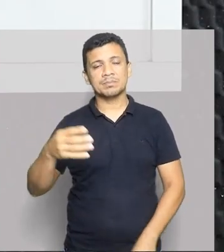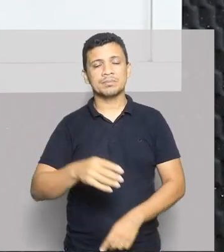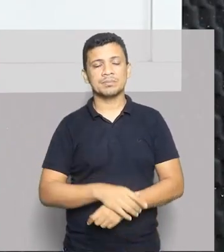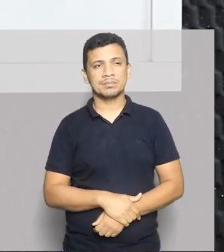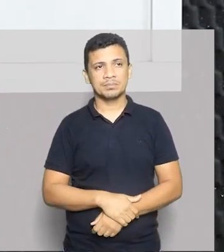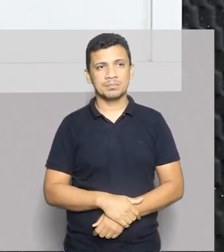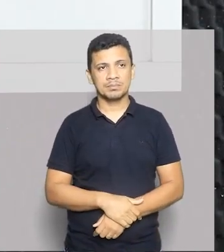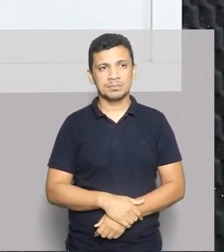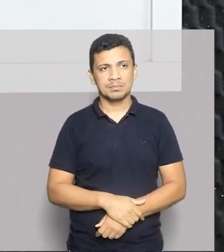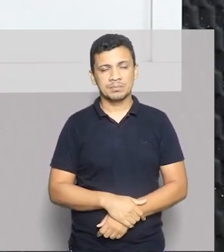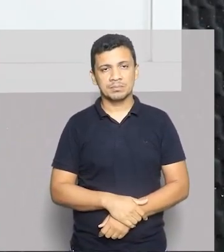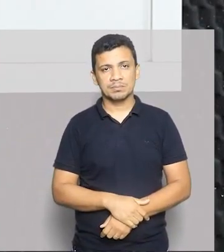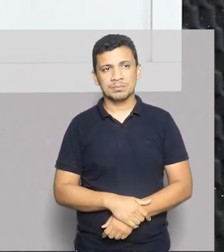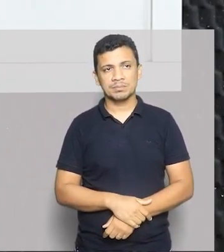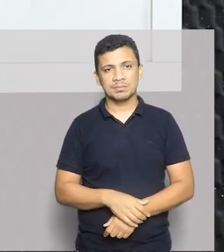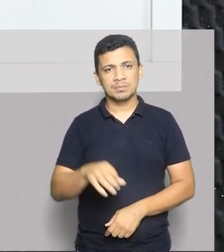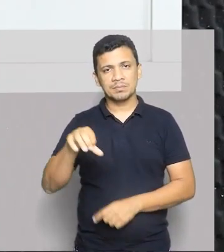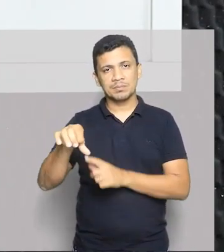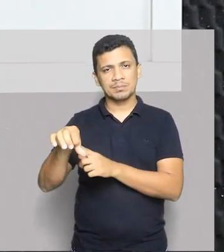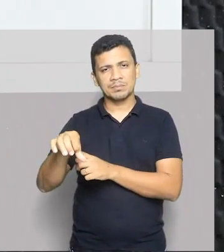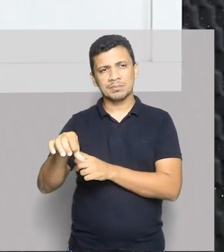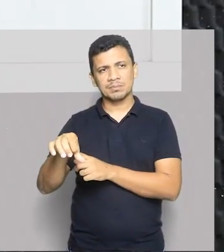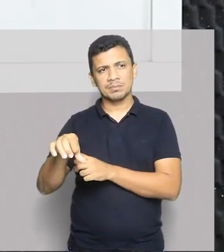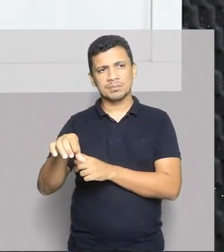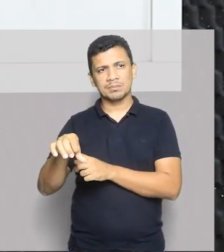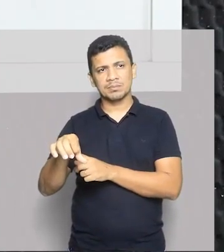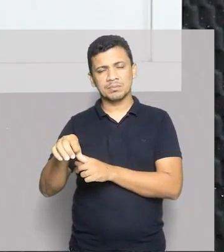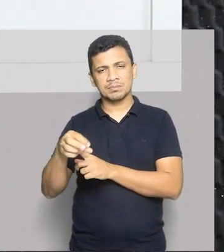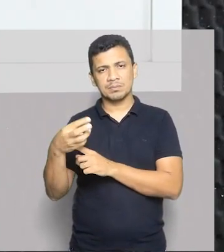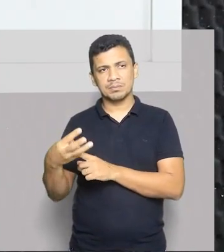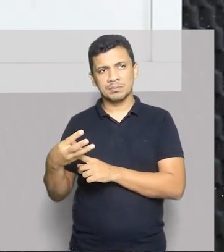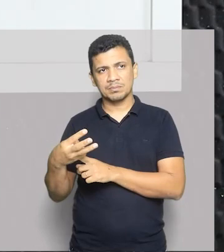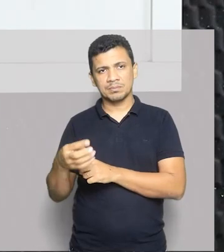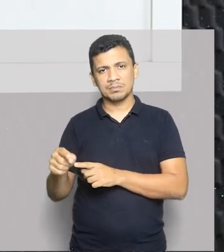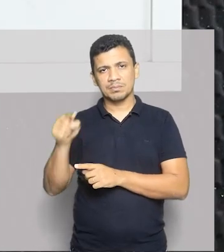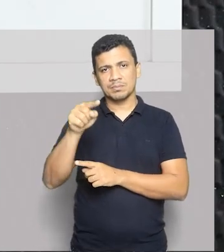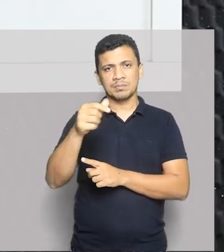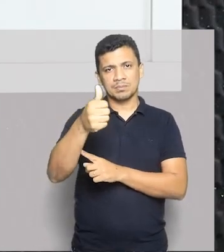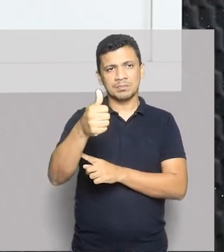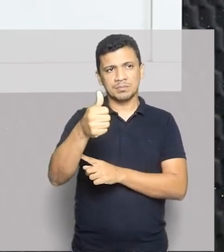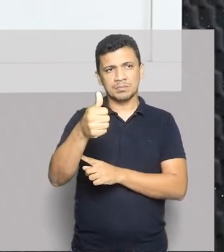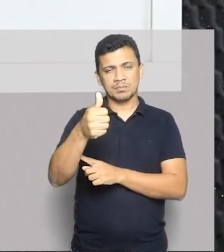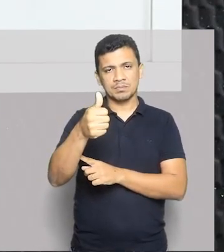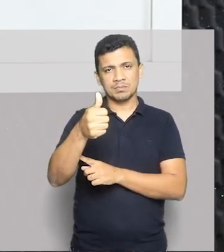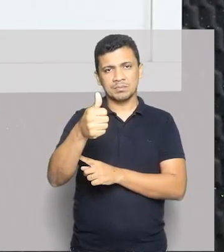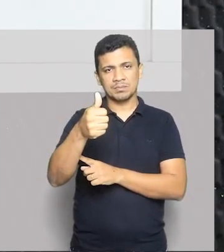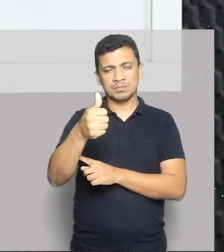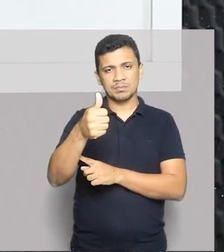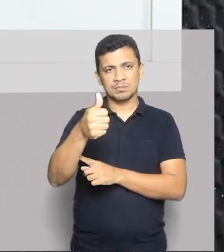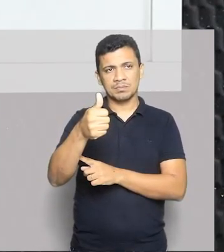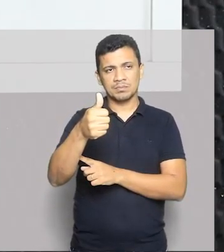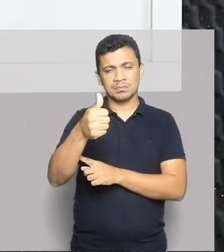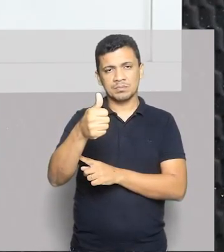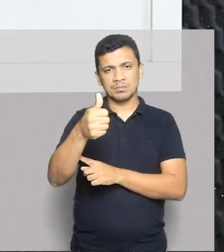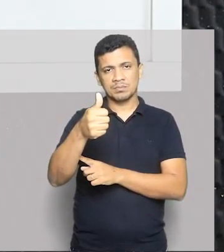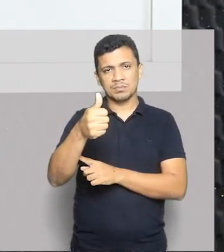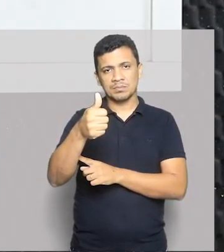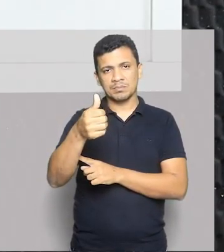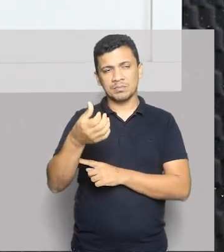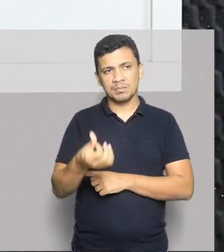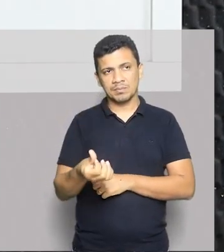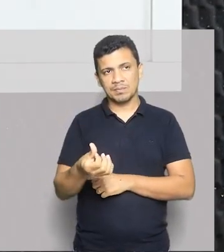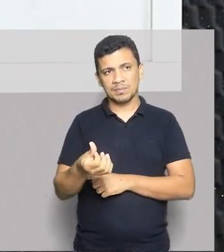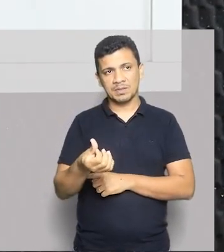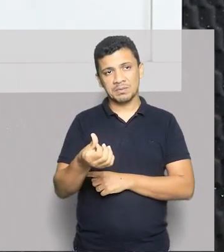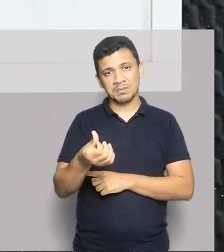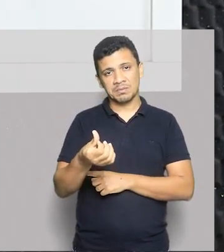tá? Então 6 com 3 dá 9, 14 vai 1. Nós temos 1 mais 1, 2 com 4,